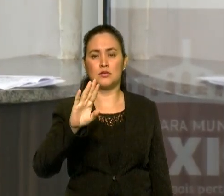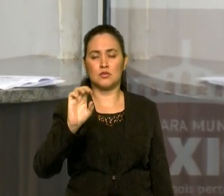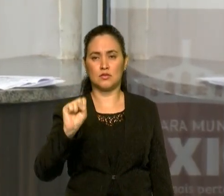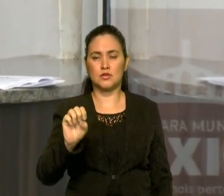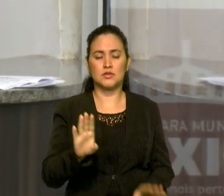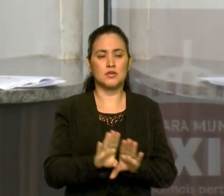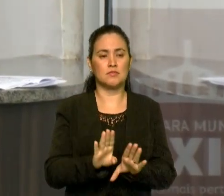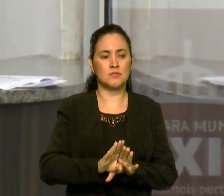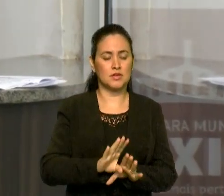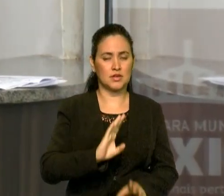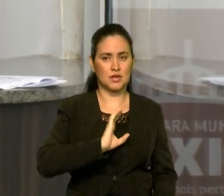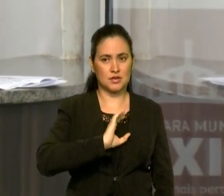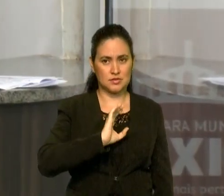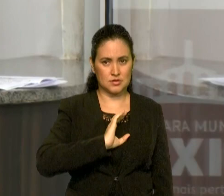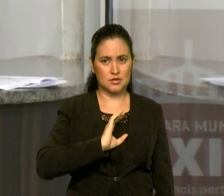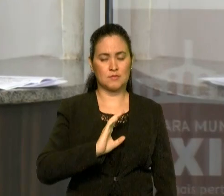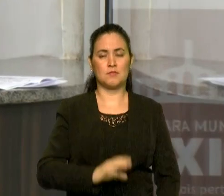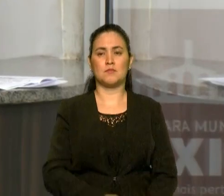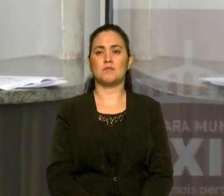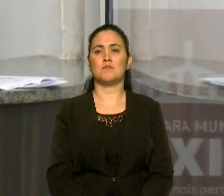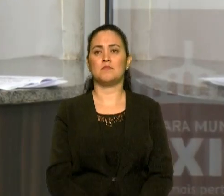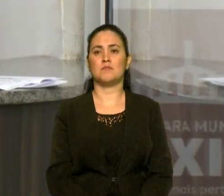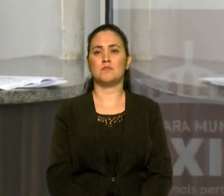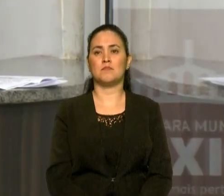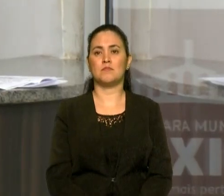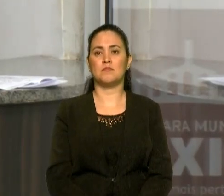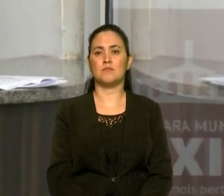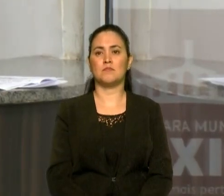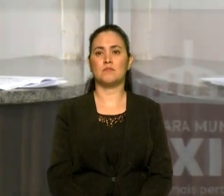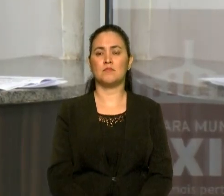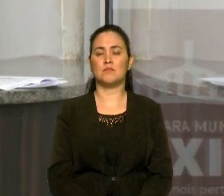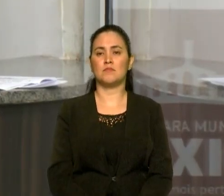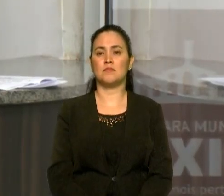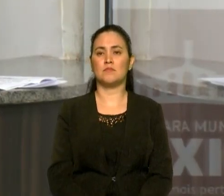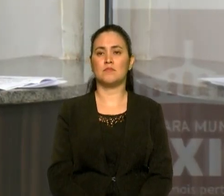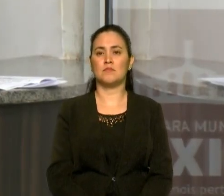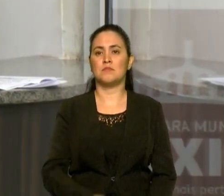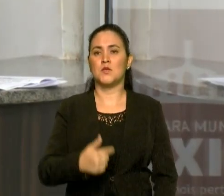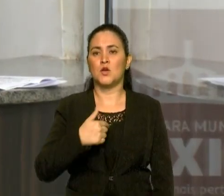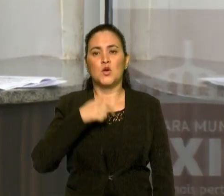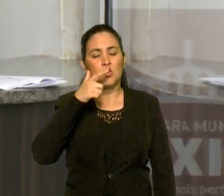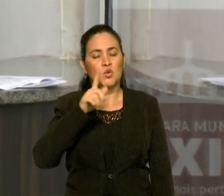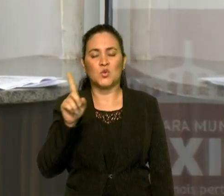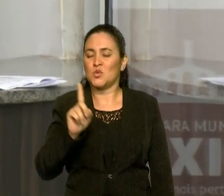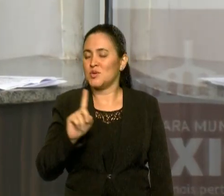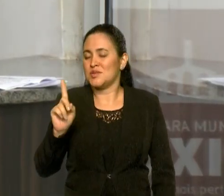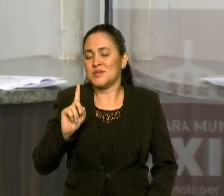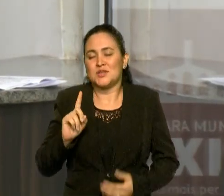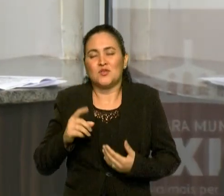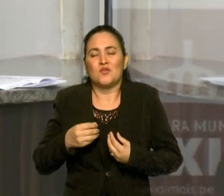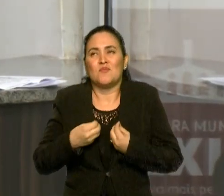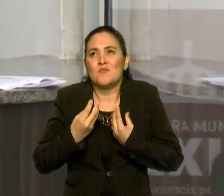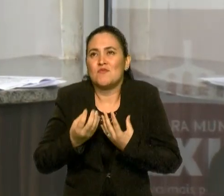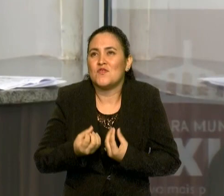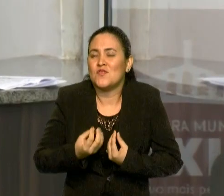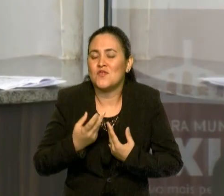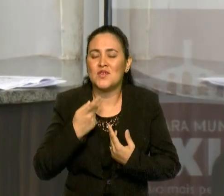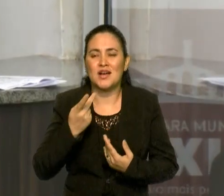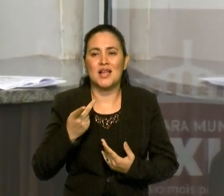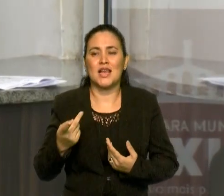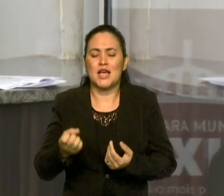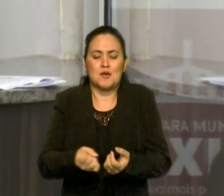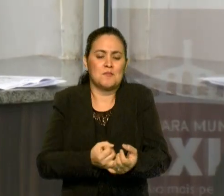aqui não tem, eu não tenho nem palavras para externar a emoção de estar aqui nesse momento, nesta